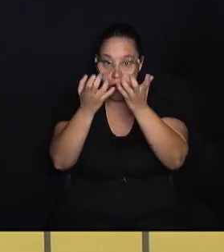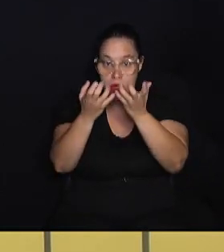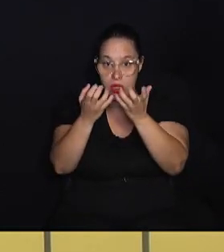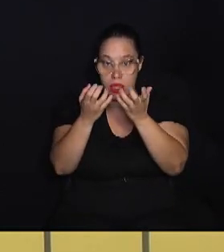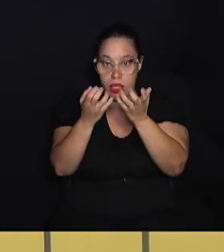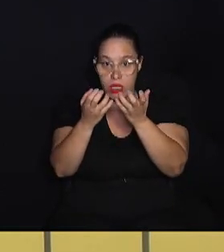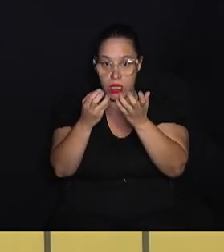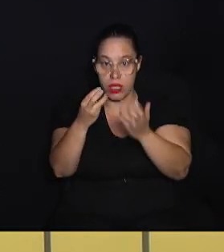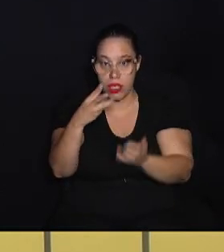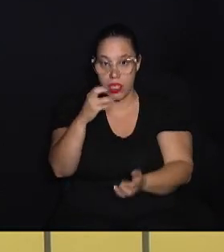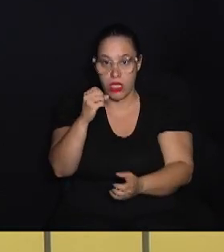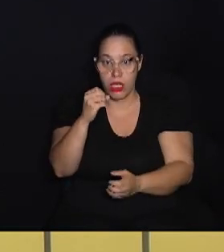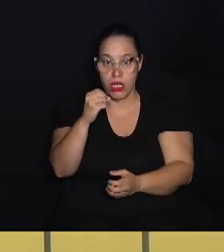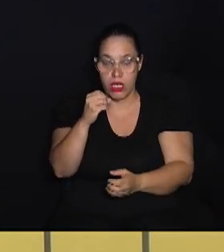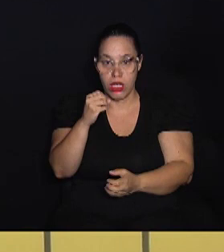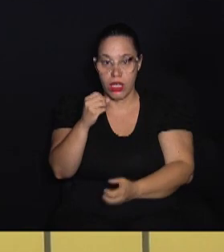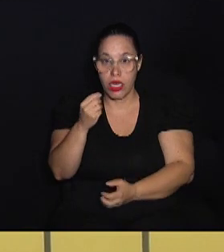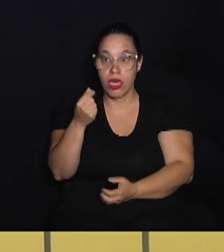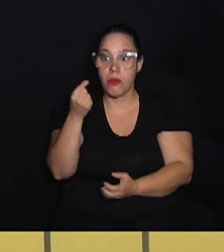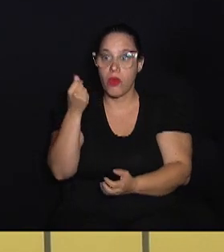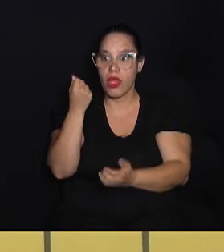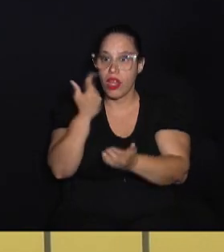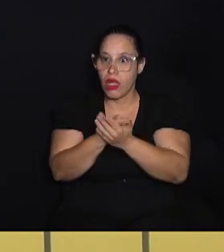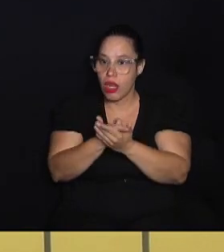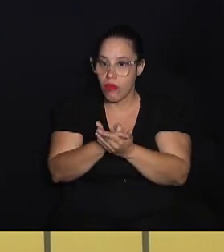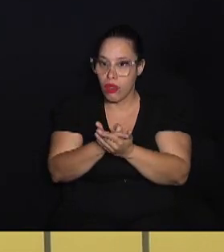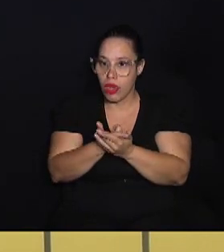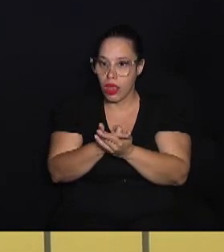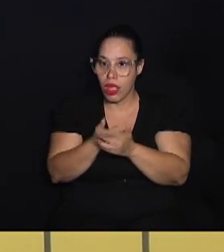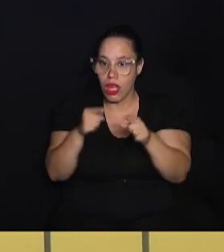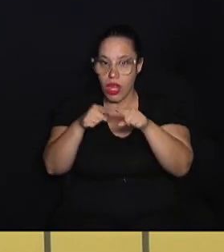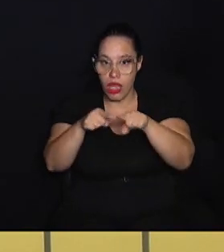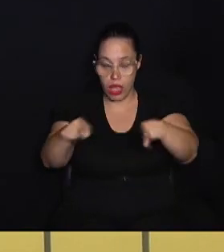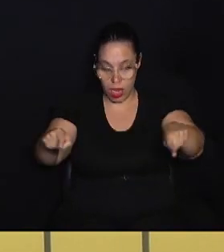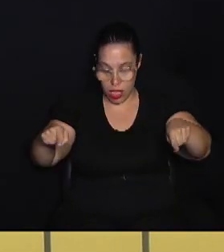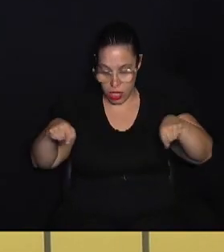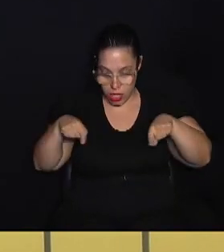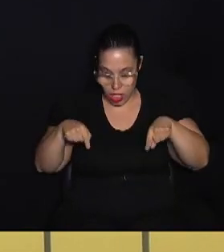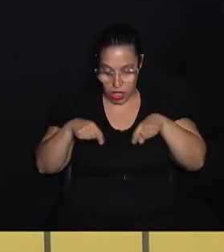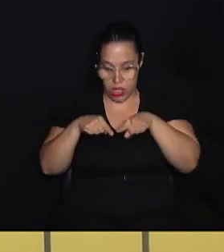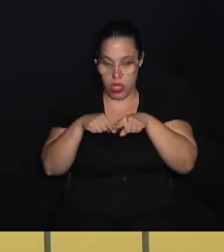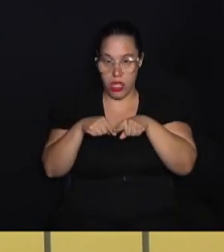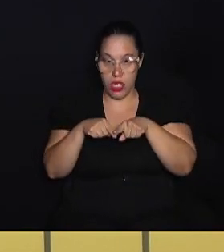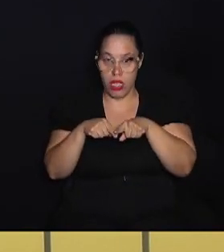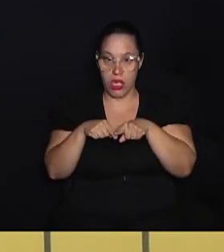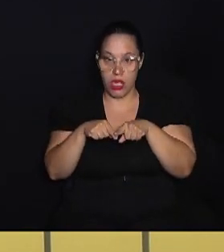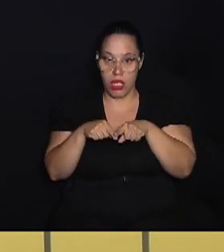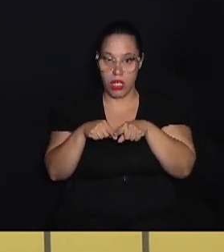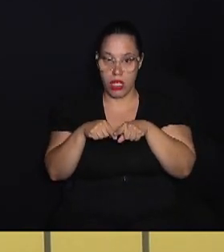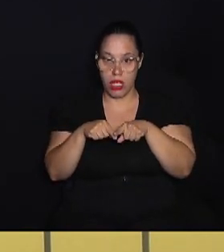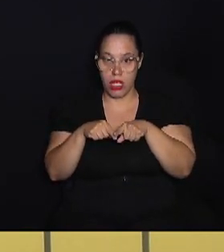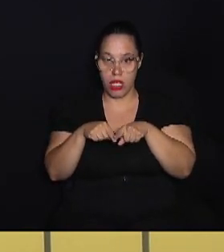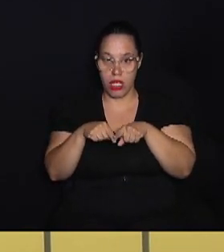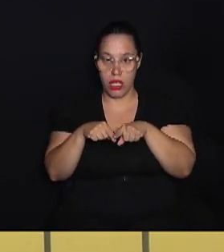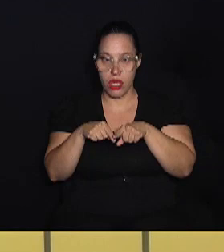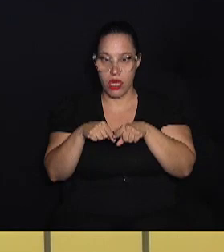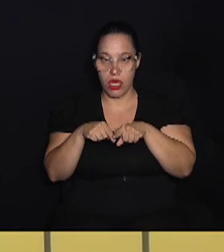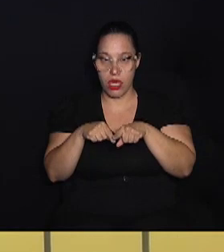fica 30 anos sem poder vender a área. Isso fez com que a quantidade de incêndios